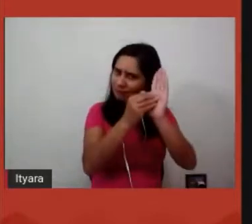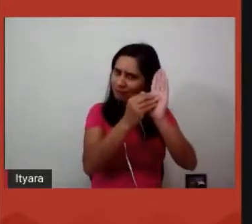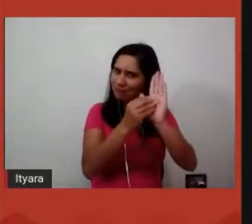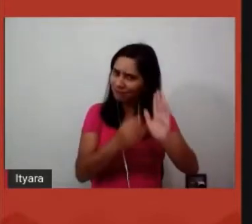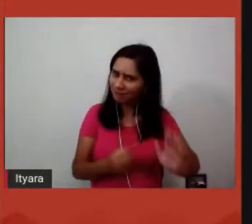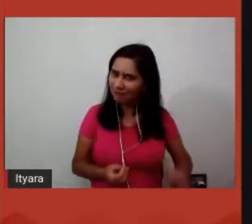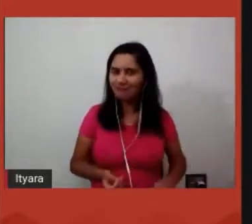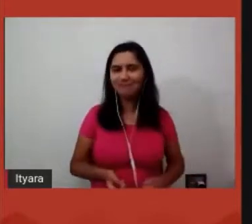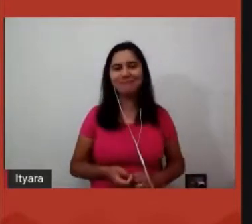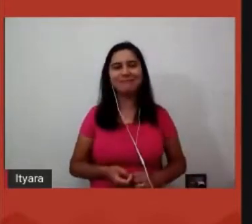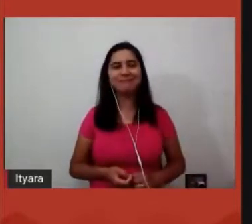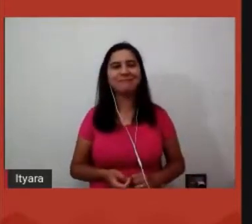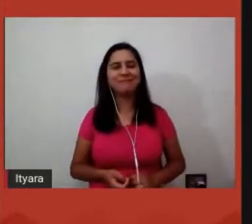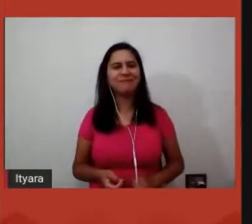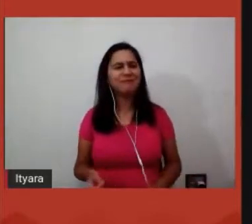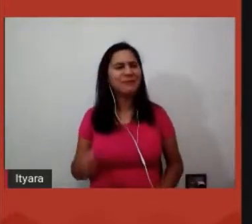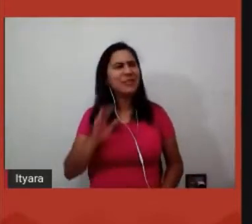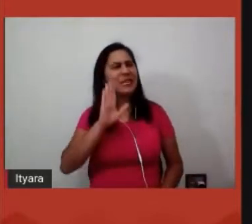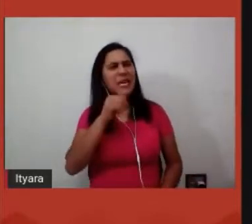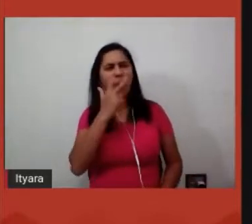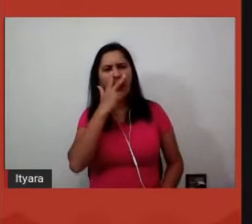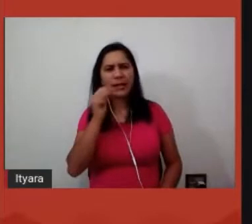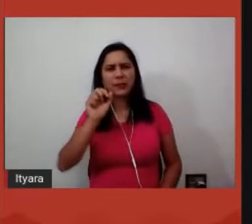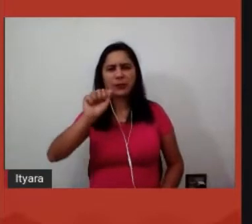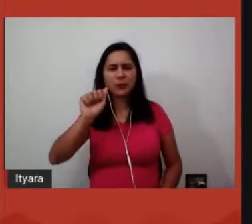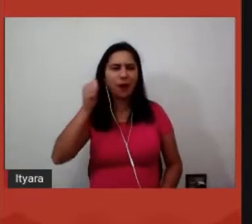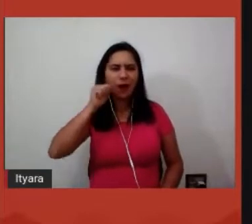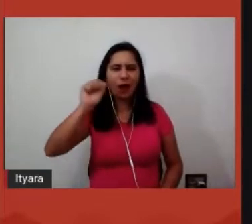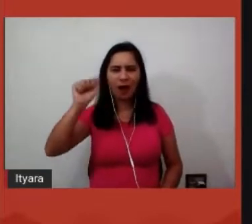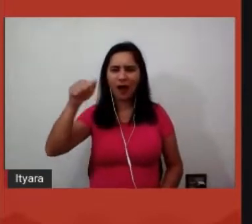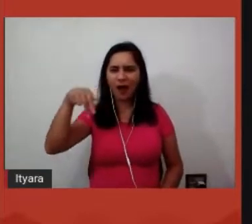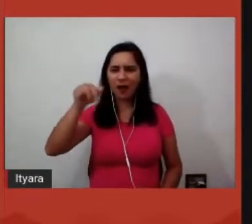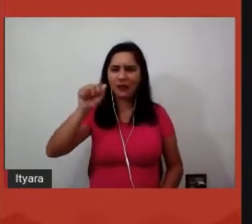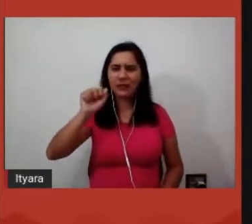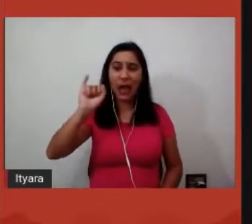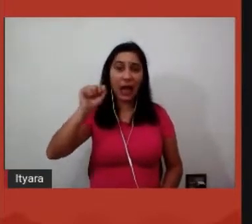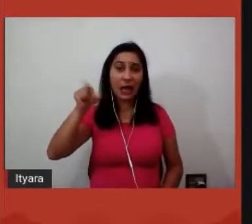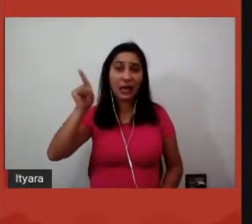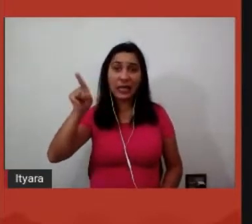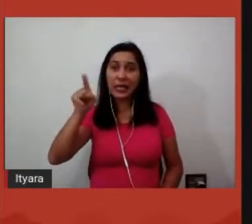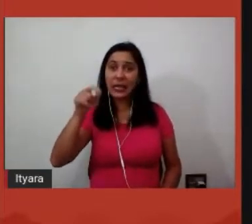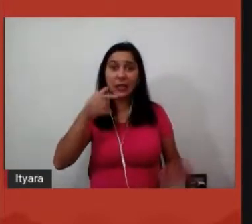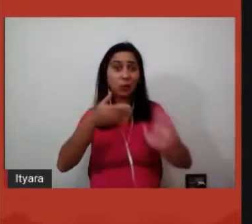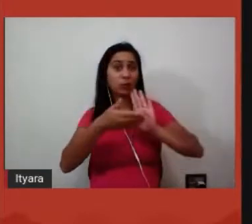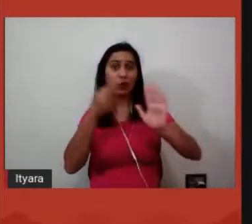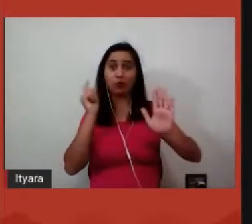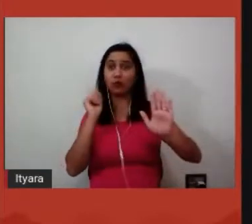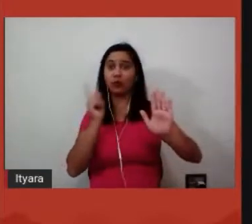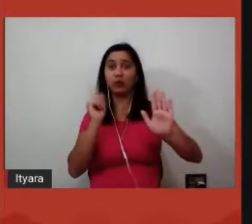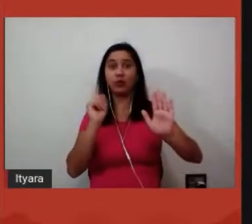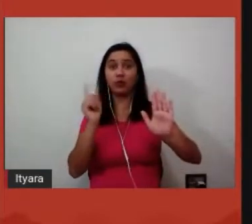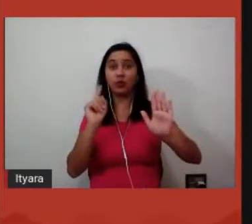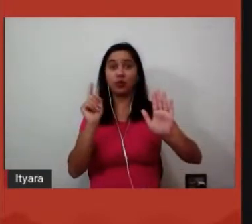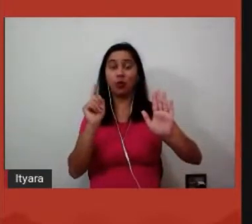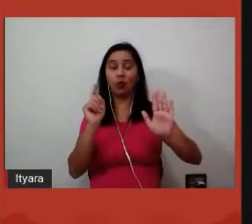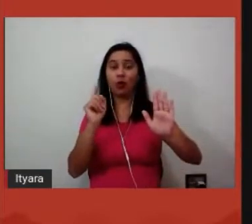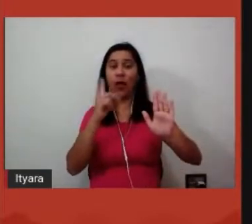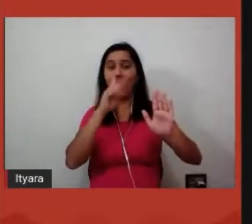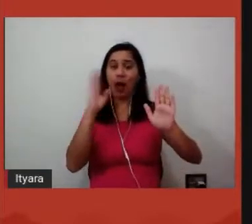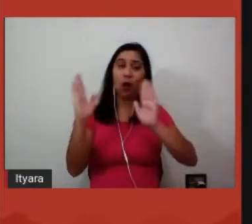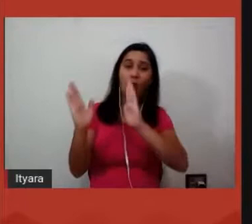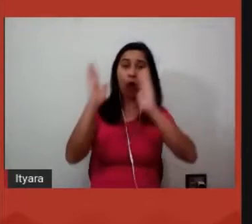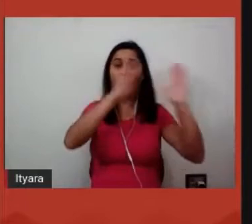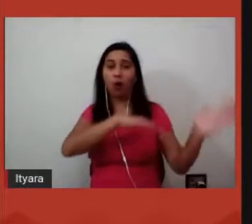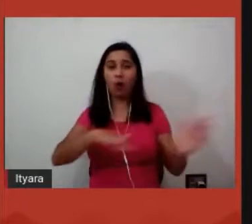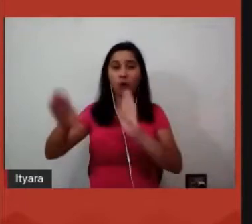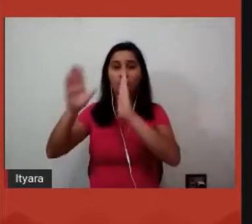Eu acho que a Anaí não descartou, mas a gente não passou para... Ela está guardada para a página de hipótese. Posso